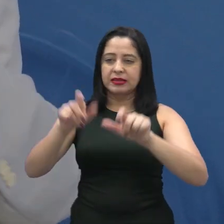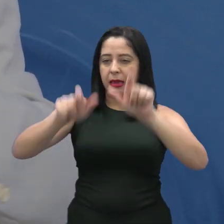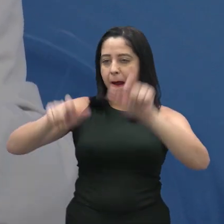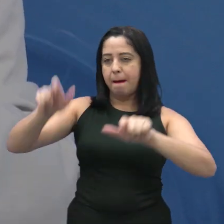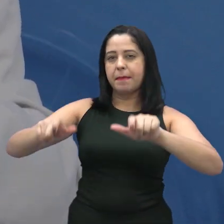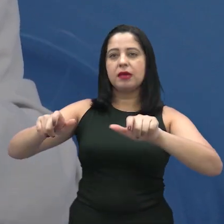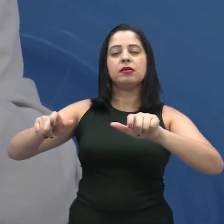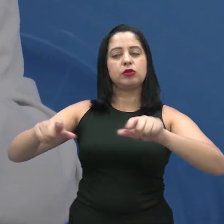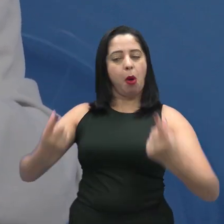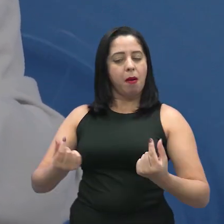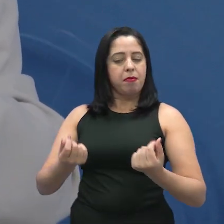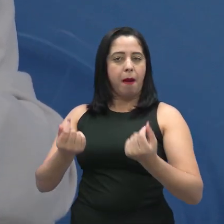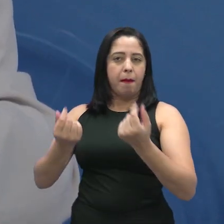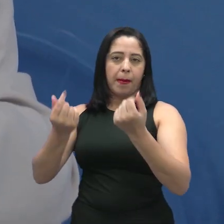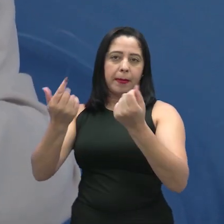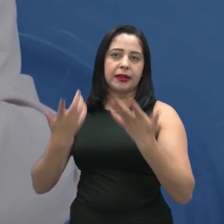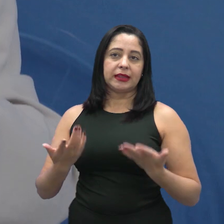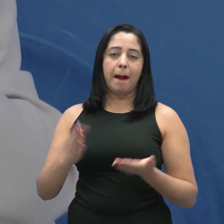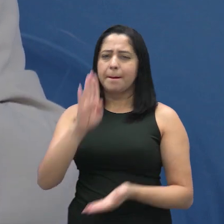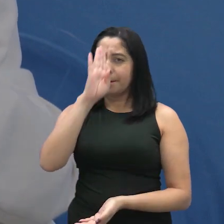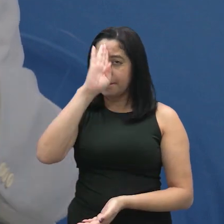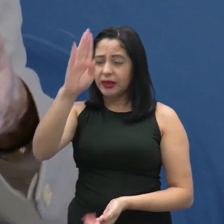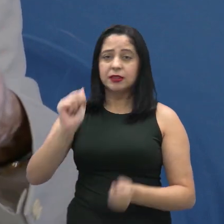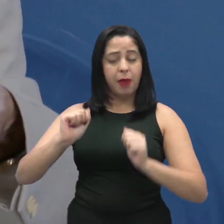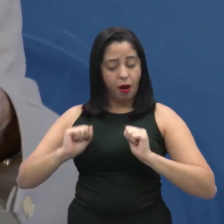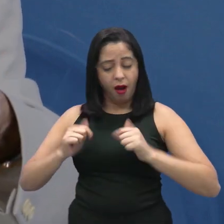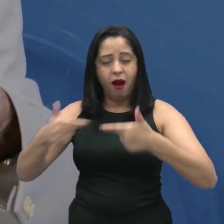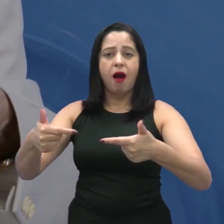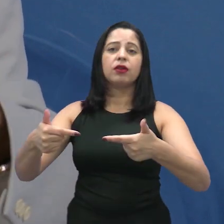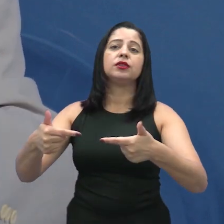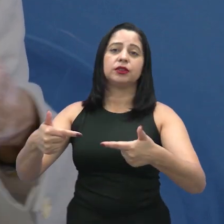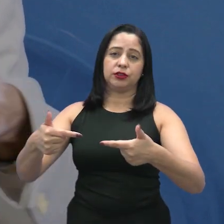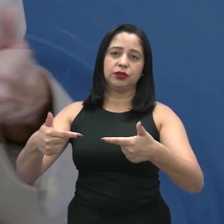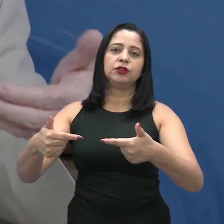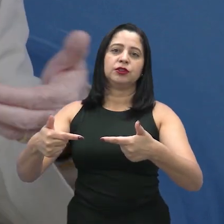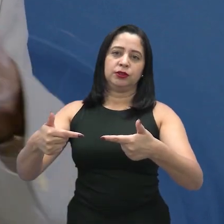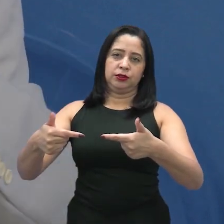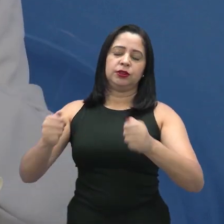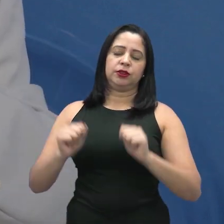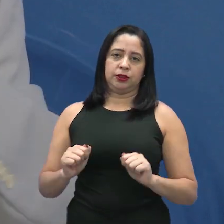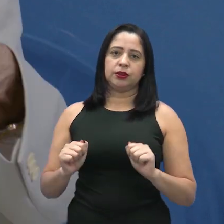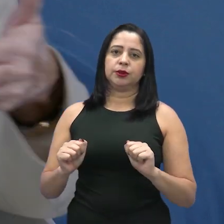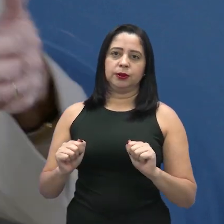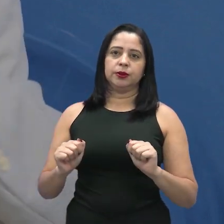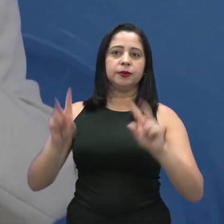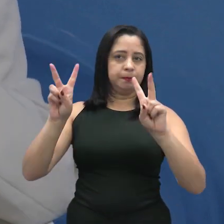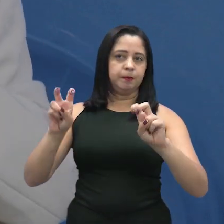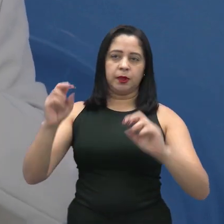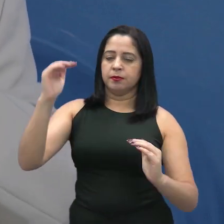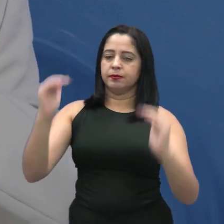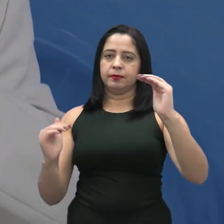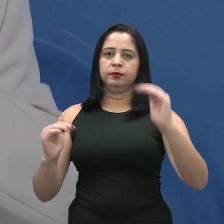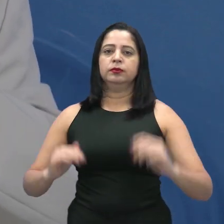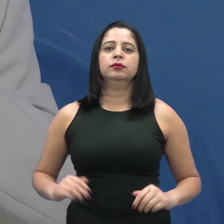sua vida profissional e, principalmente, pelas atitudes que você toma frente a essas divergências ou essas